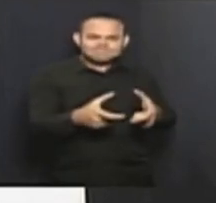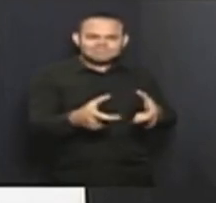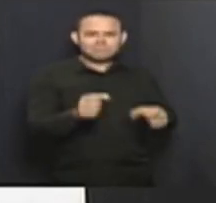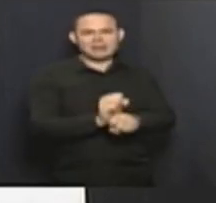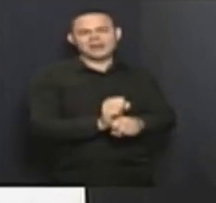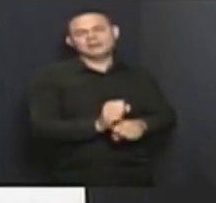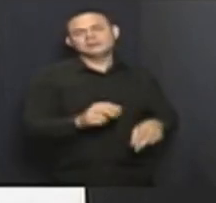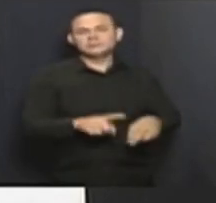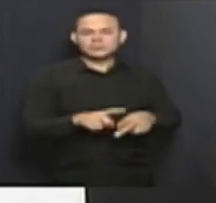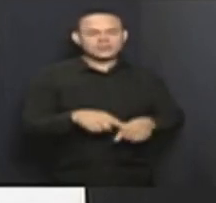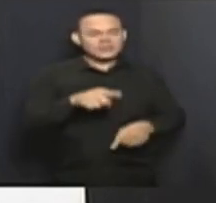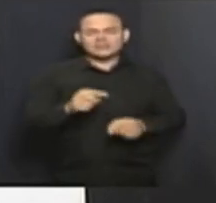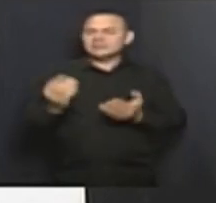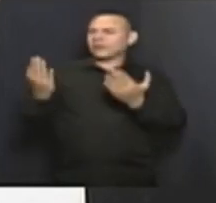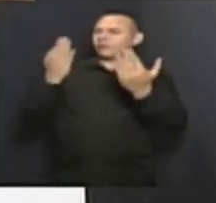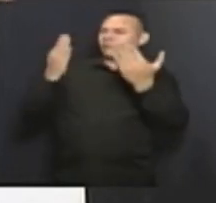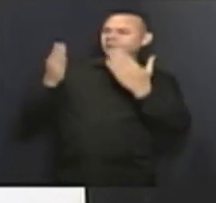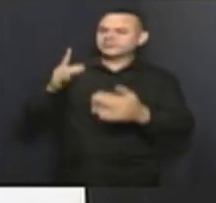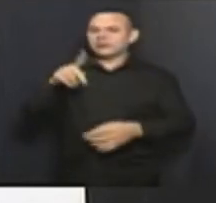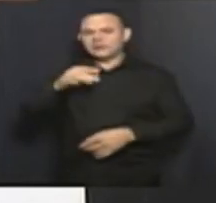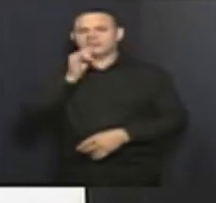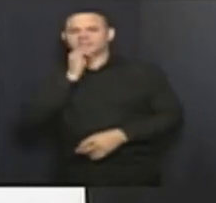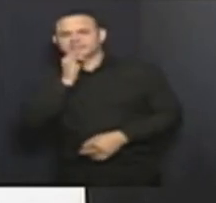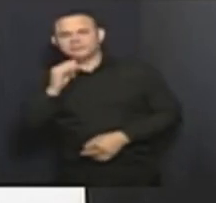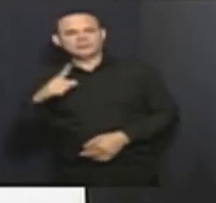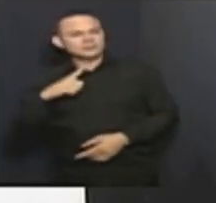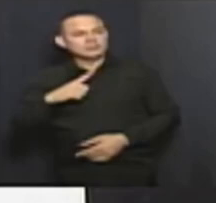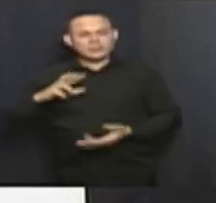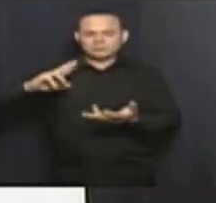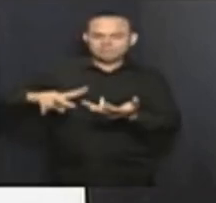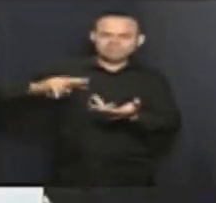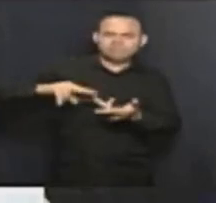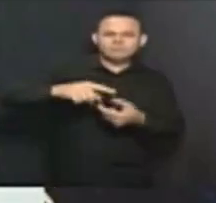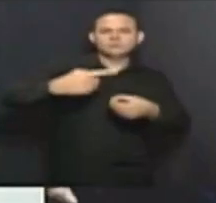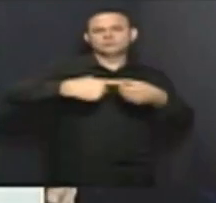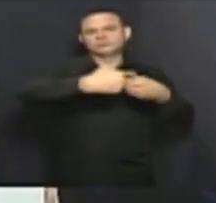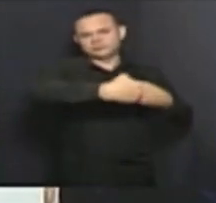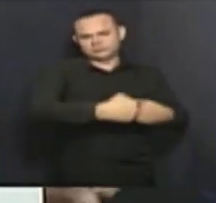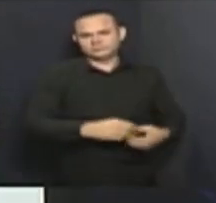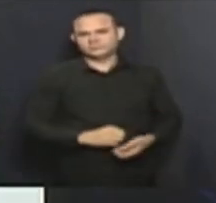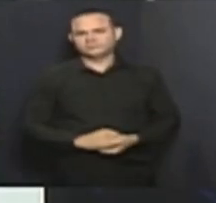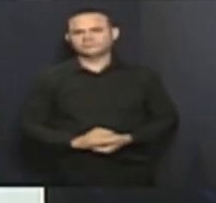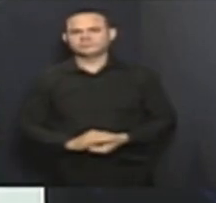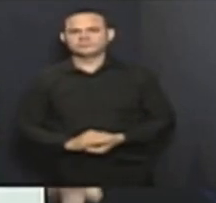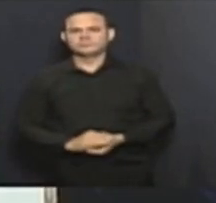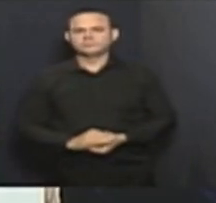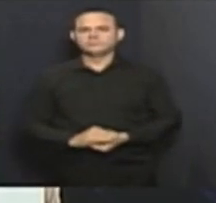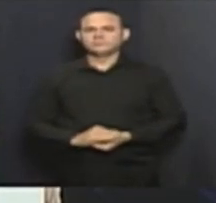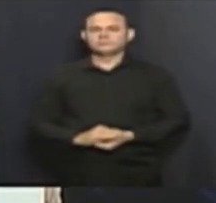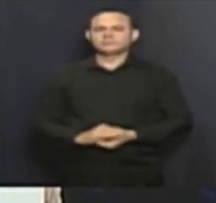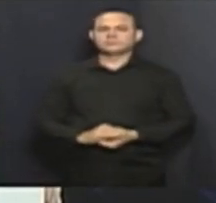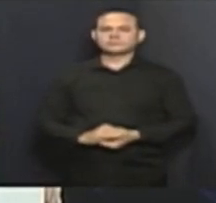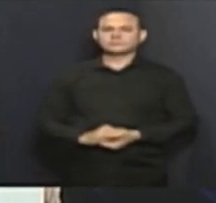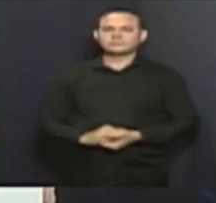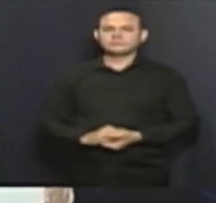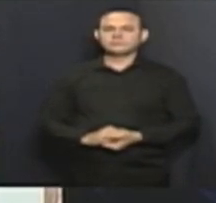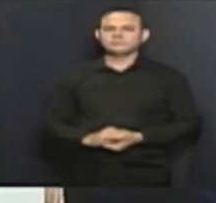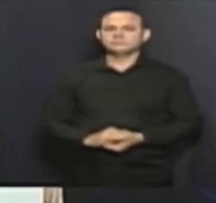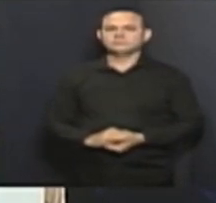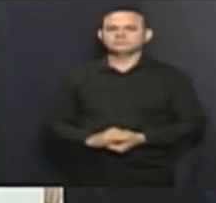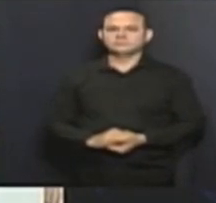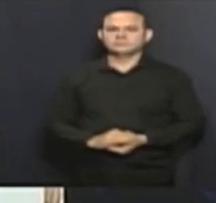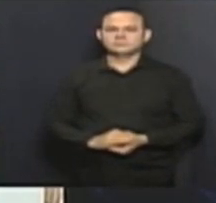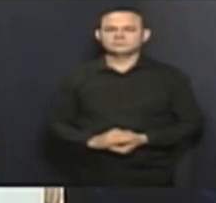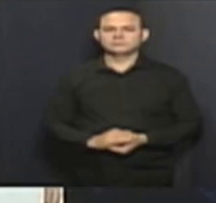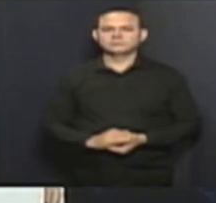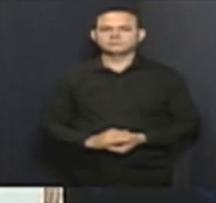tipo de exemplo existe em vários e vários municípios obrigados os candidatos encerramos assim o segundo bloco